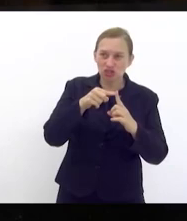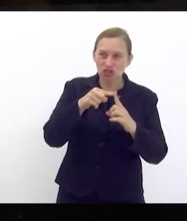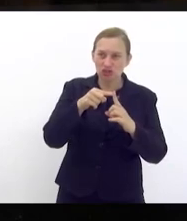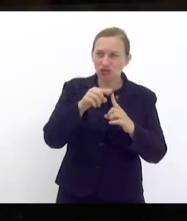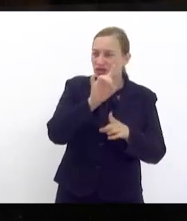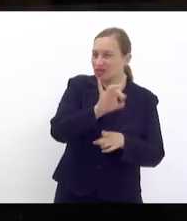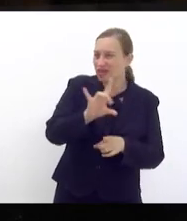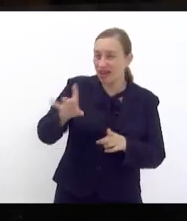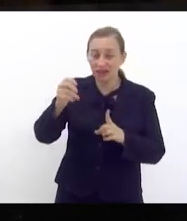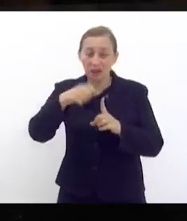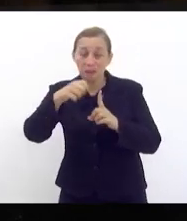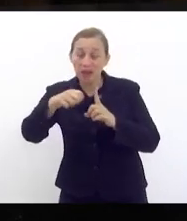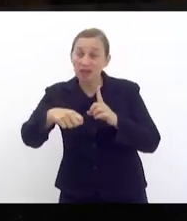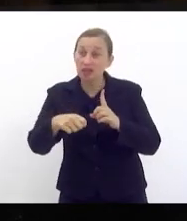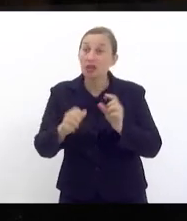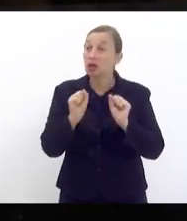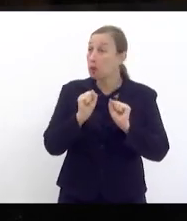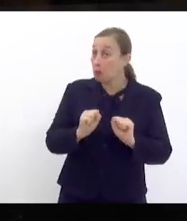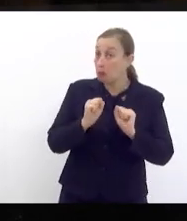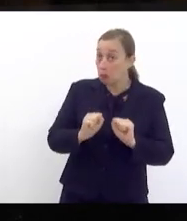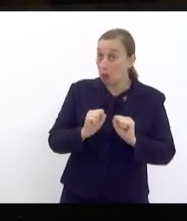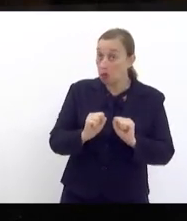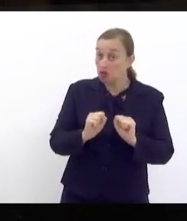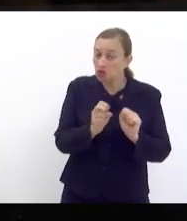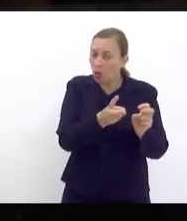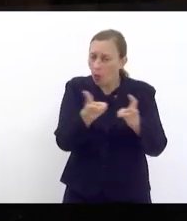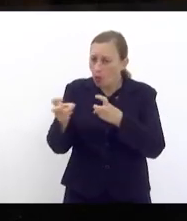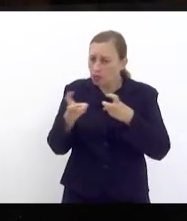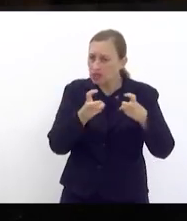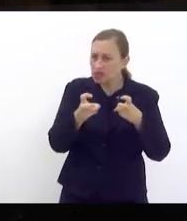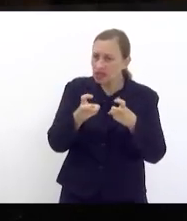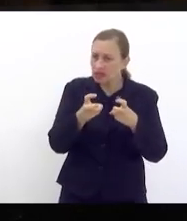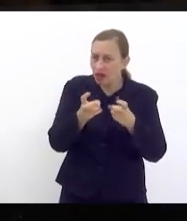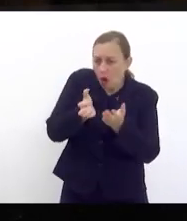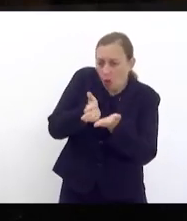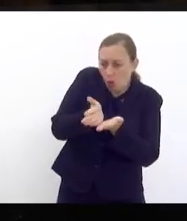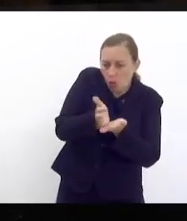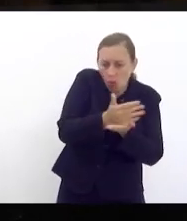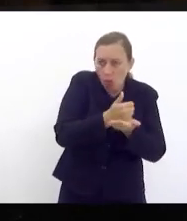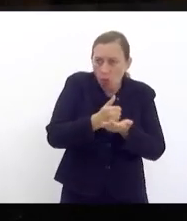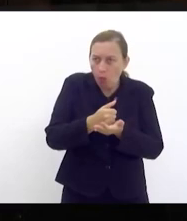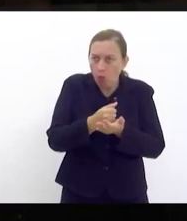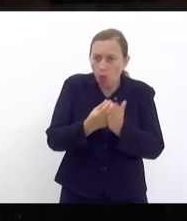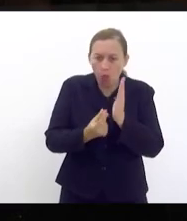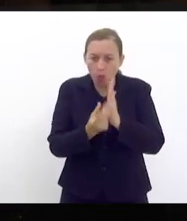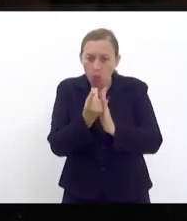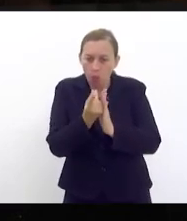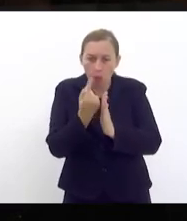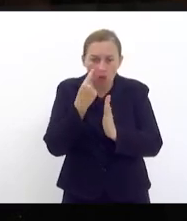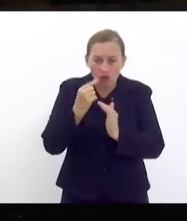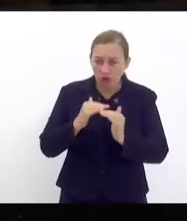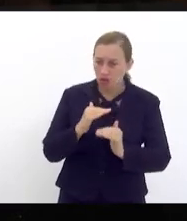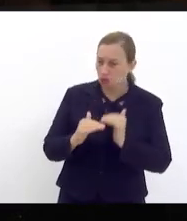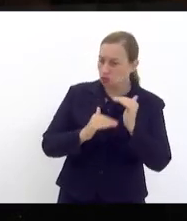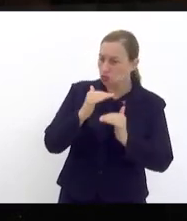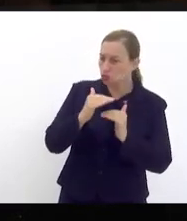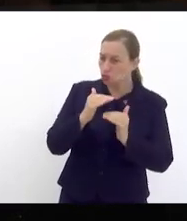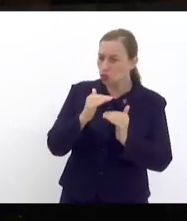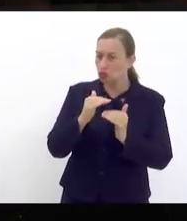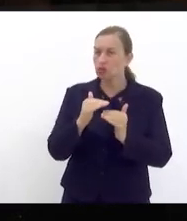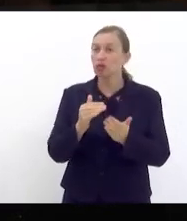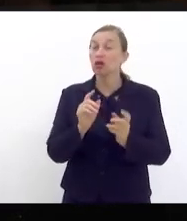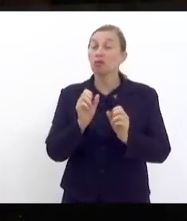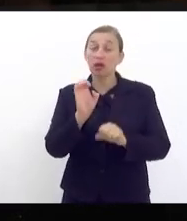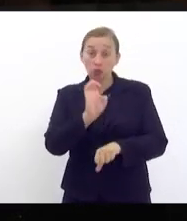gente possa contingenciar ou não o orçamento em seus empenhos, em suas liquidações, para